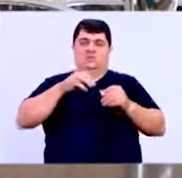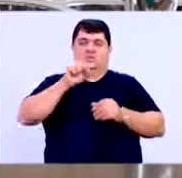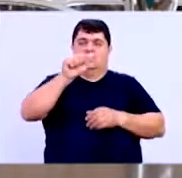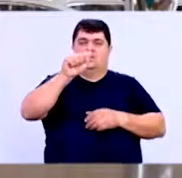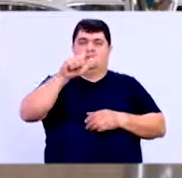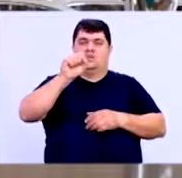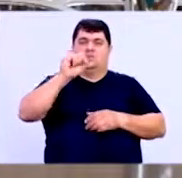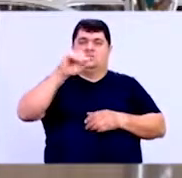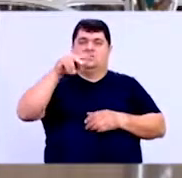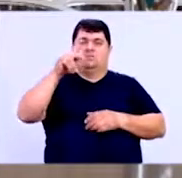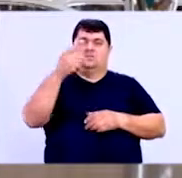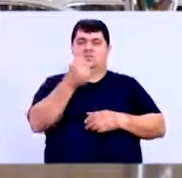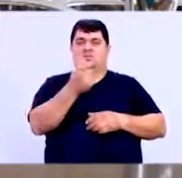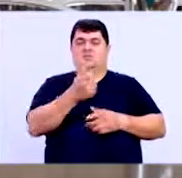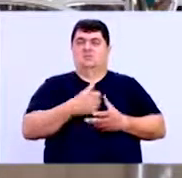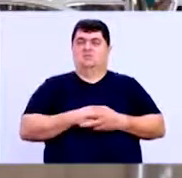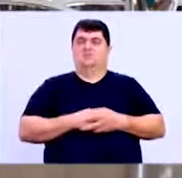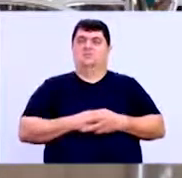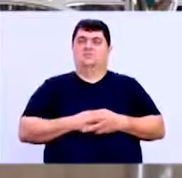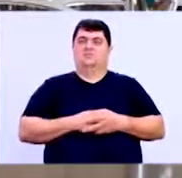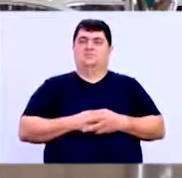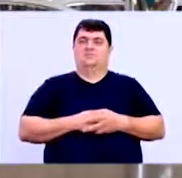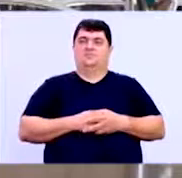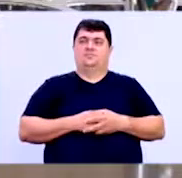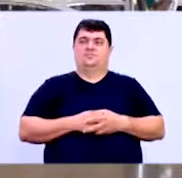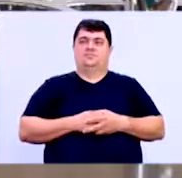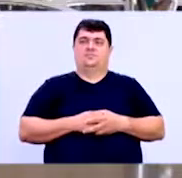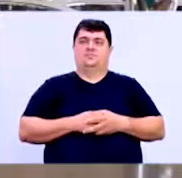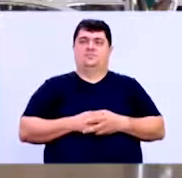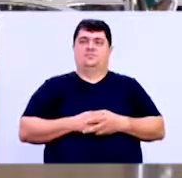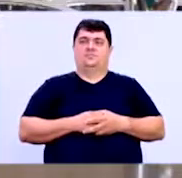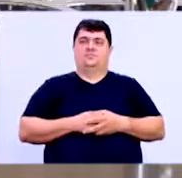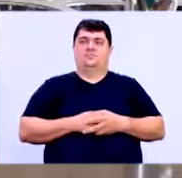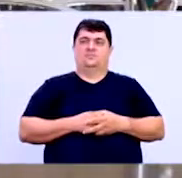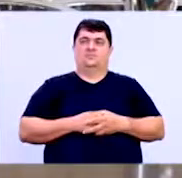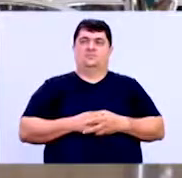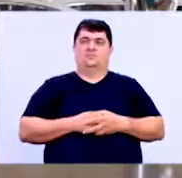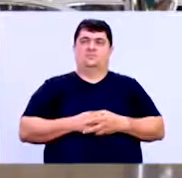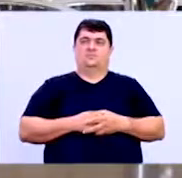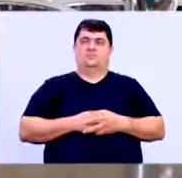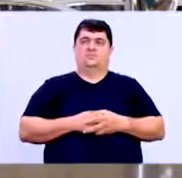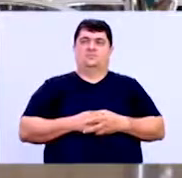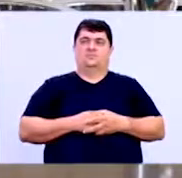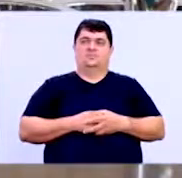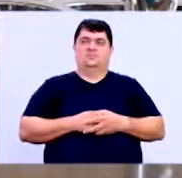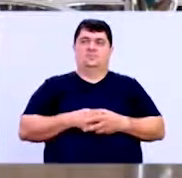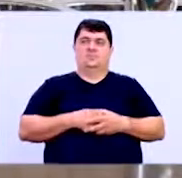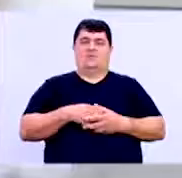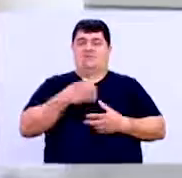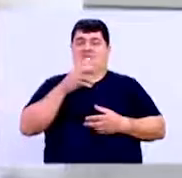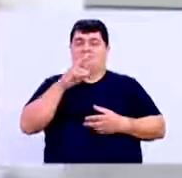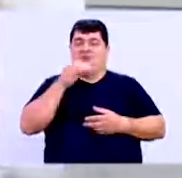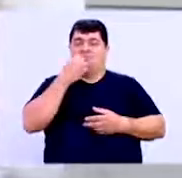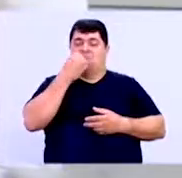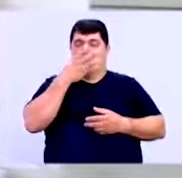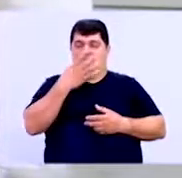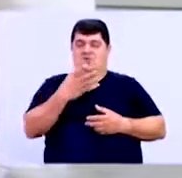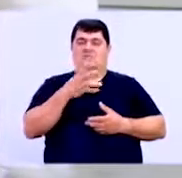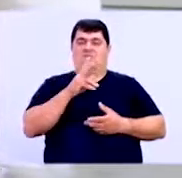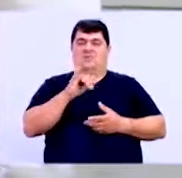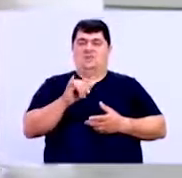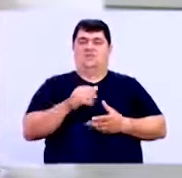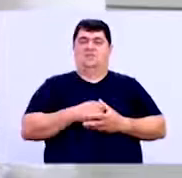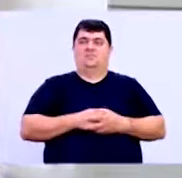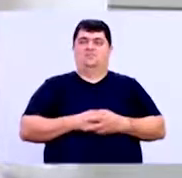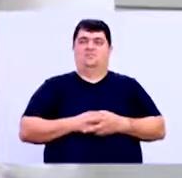dar, opa, aquele toque assim divino, maravilhoso no nosso prato, né? A gente mistura